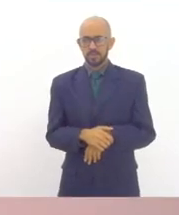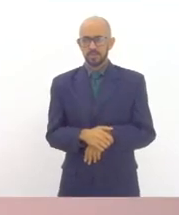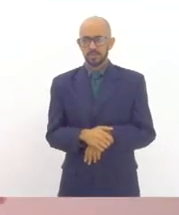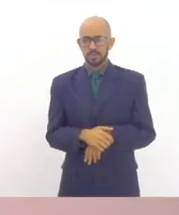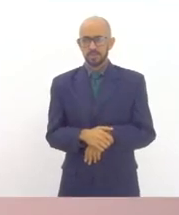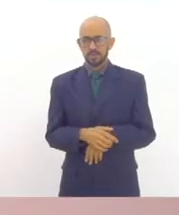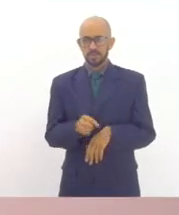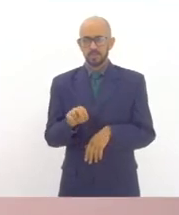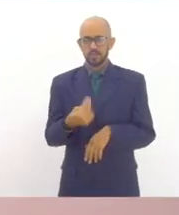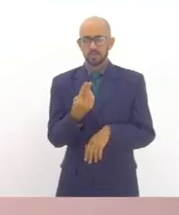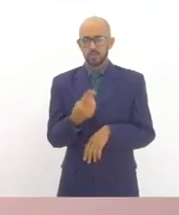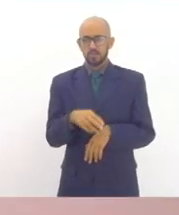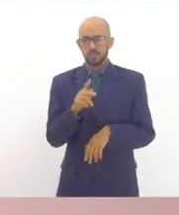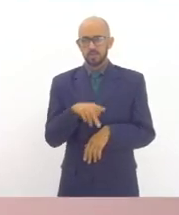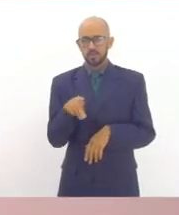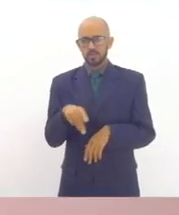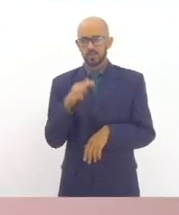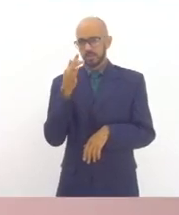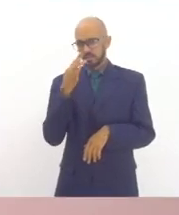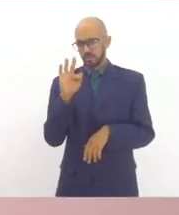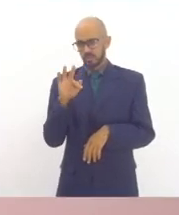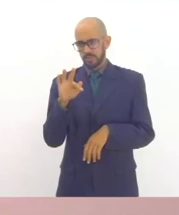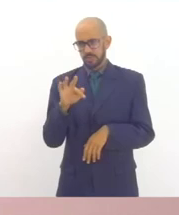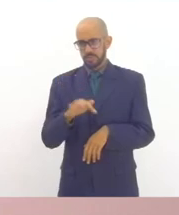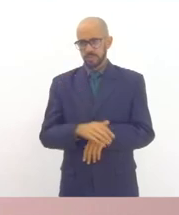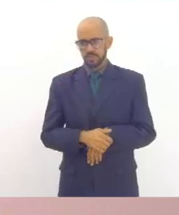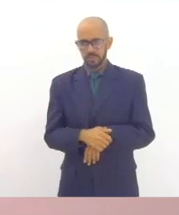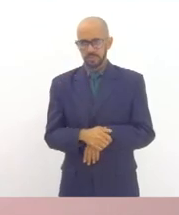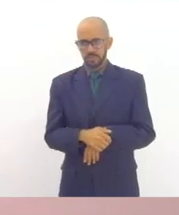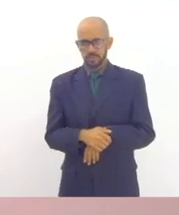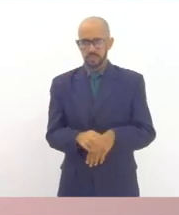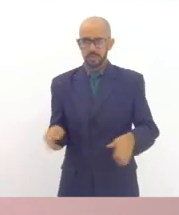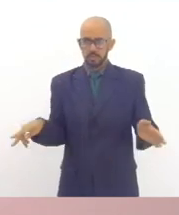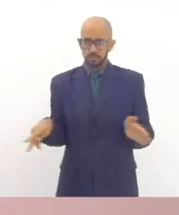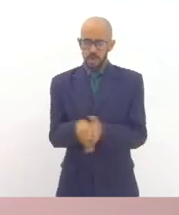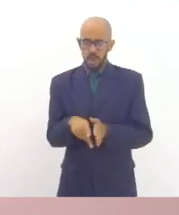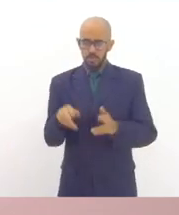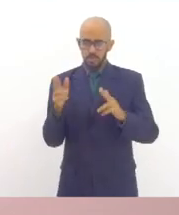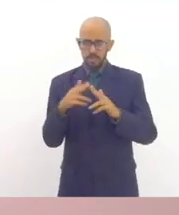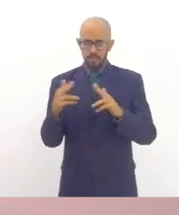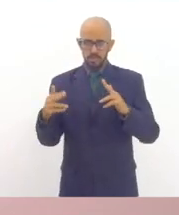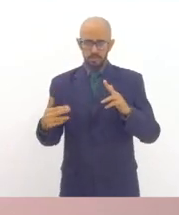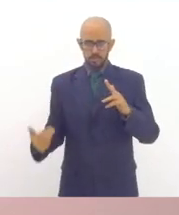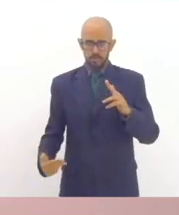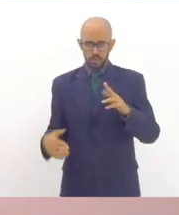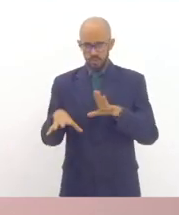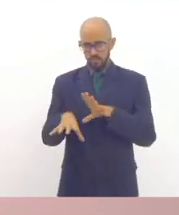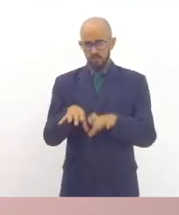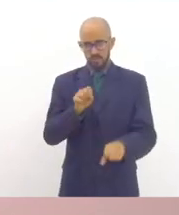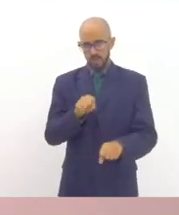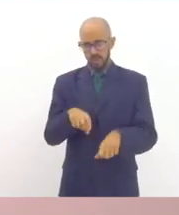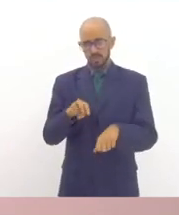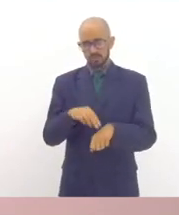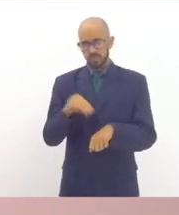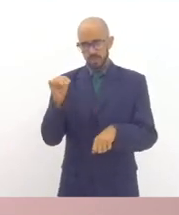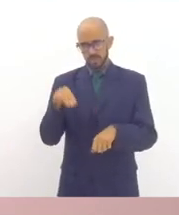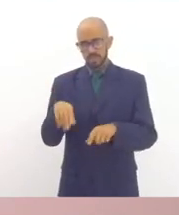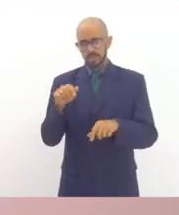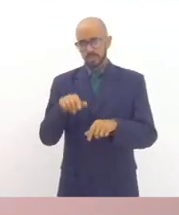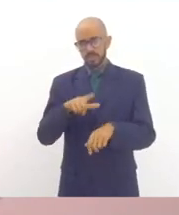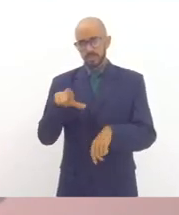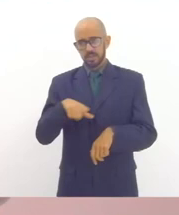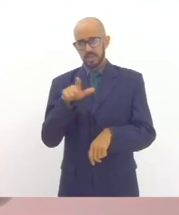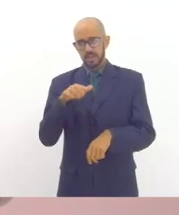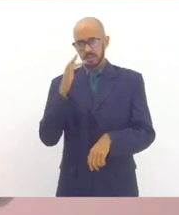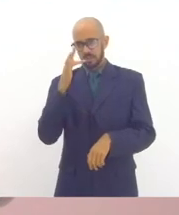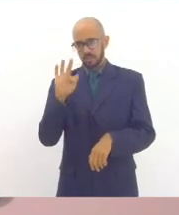eu sou professora de francês, cria da UFRJ, né, graduada e mestre em língua e literatura